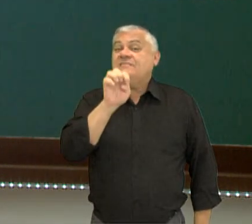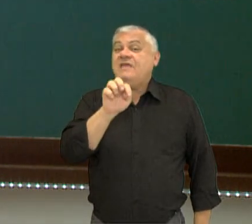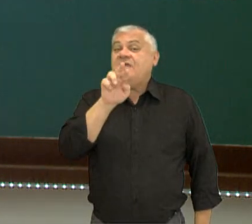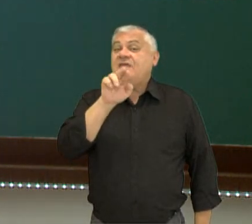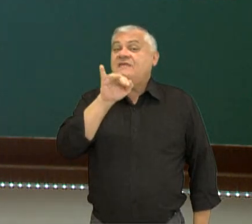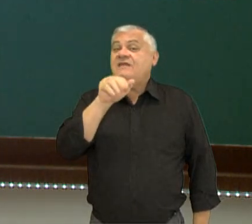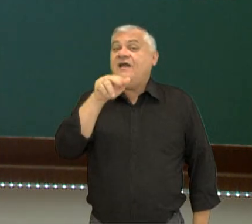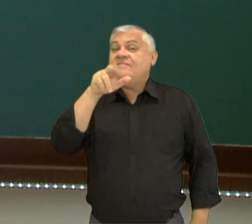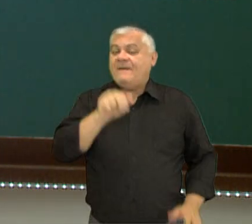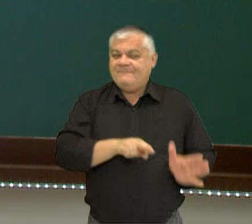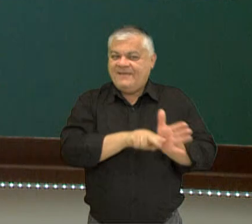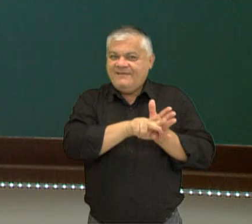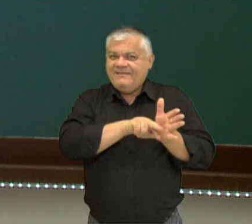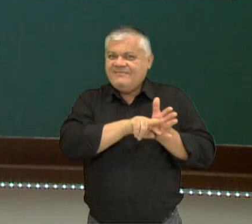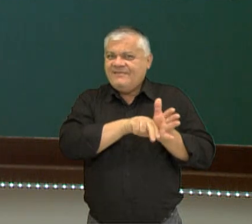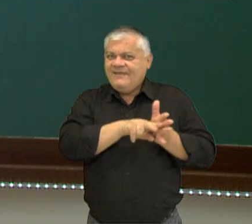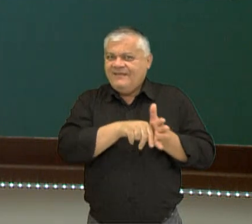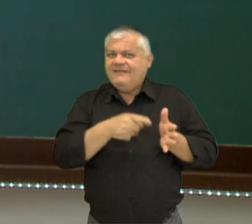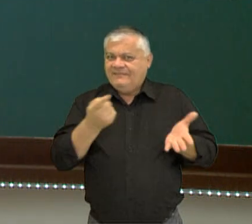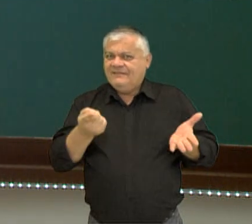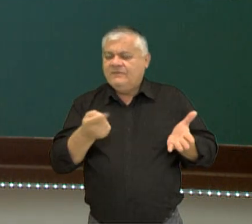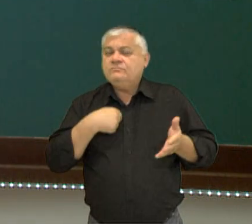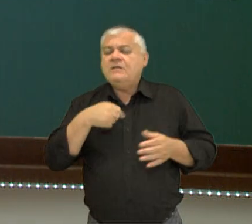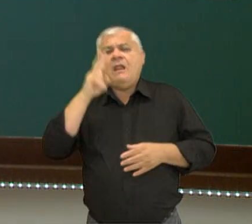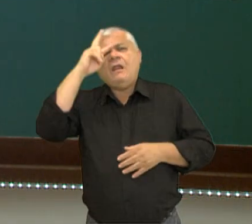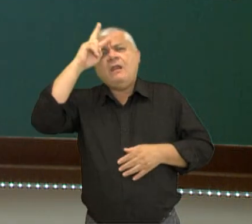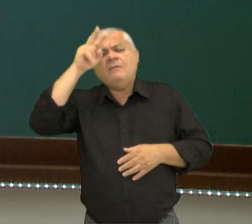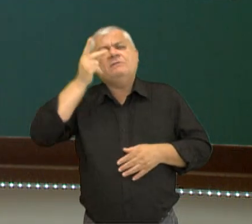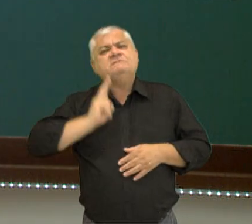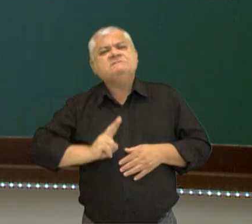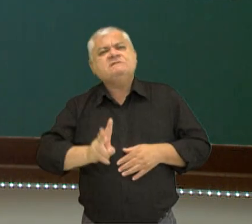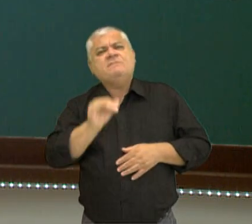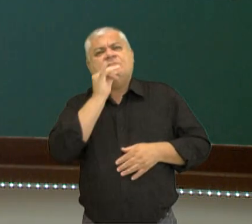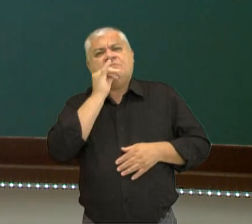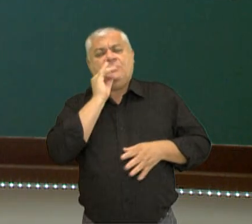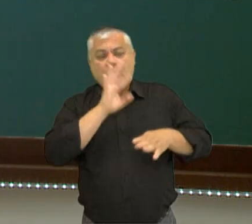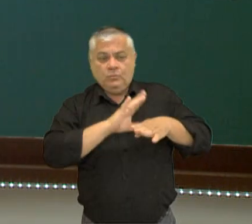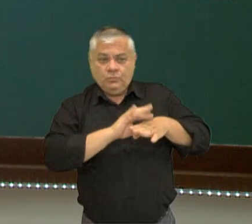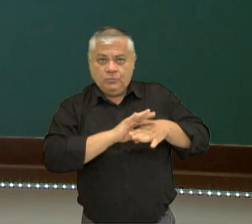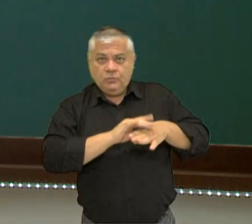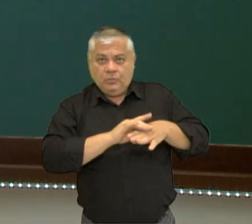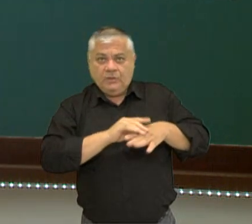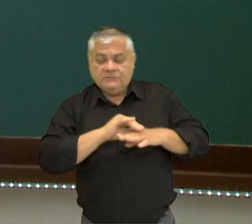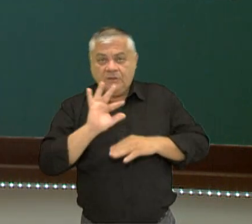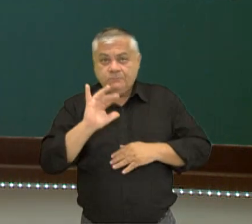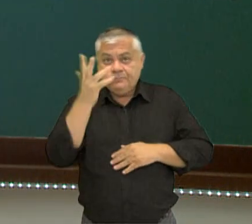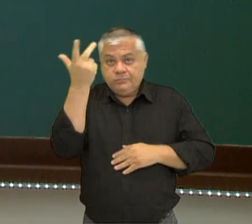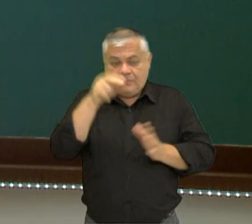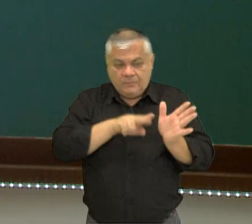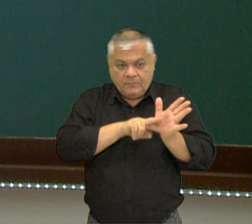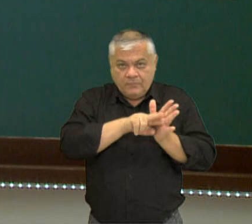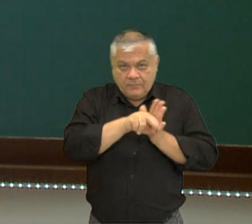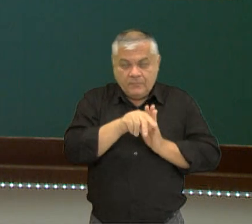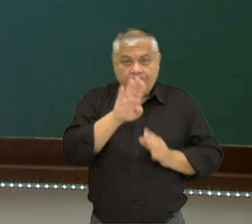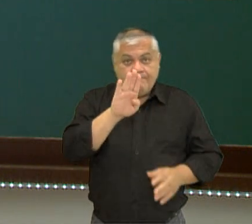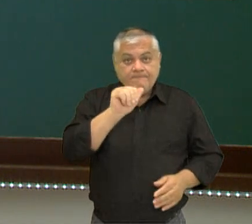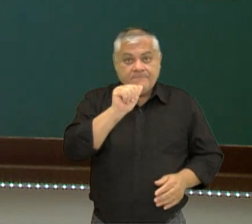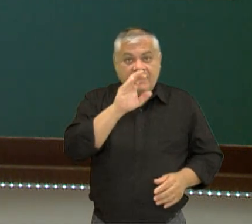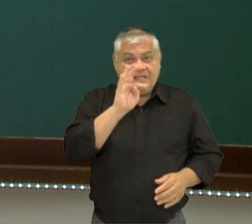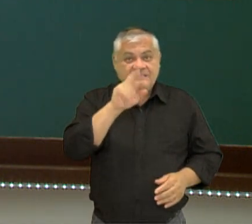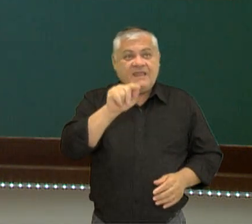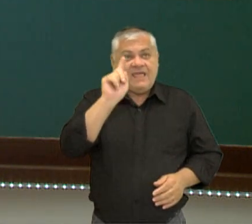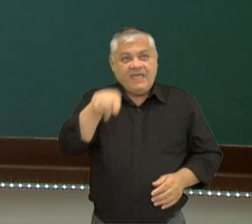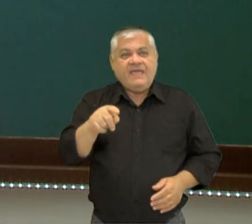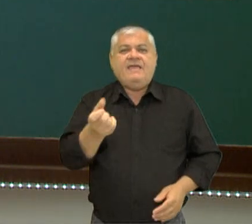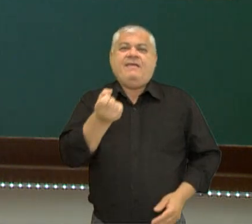bacteriana. Então lembra que sempre que nós estamos falando de uma doença causada por bactéria, o tratamento